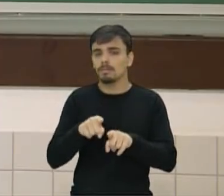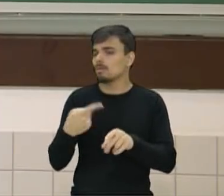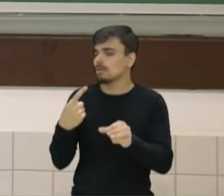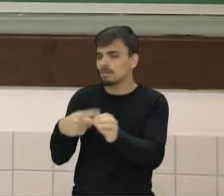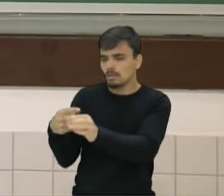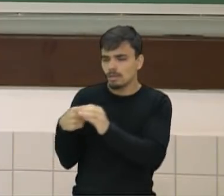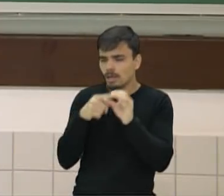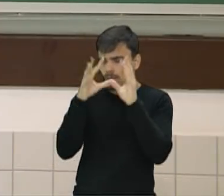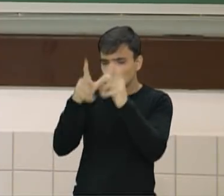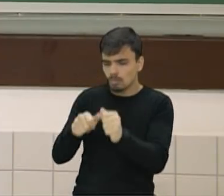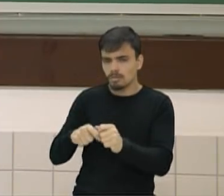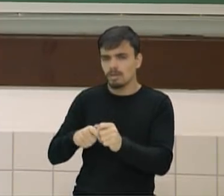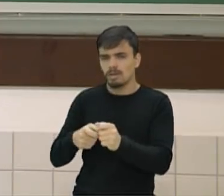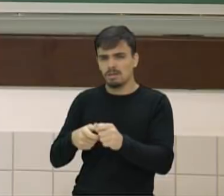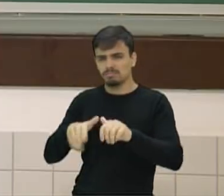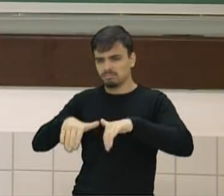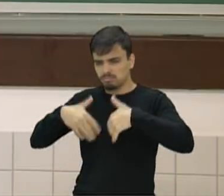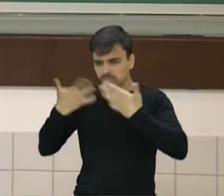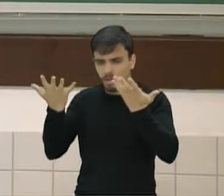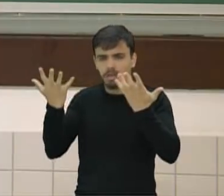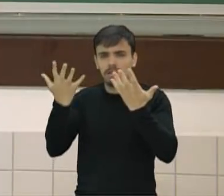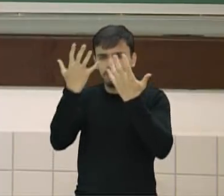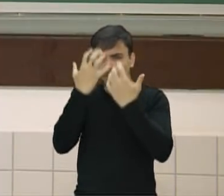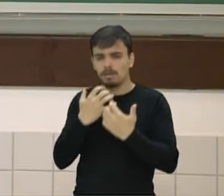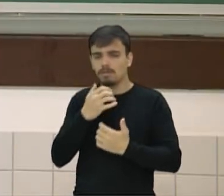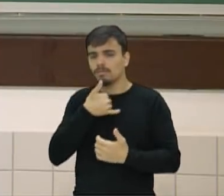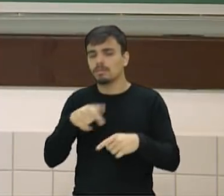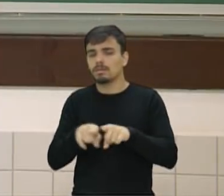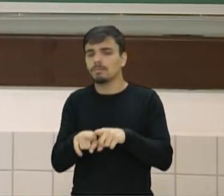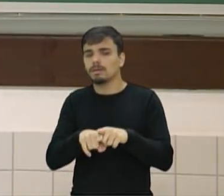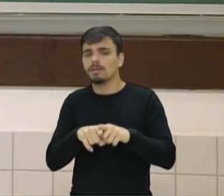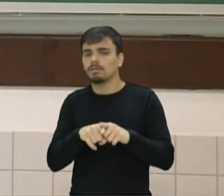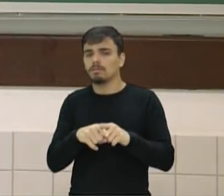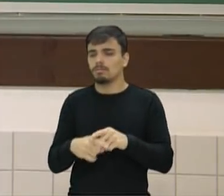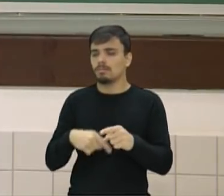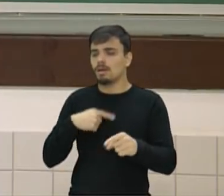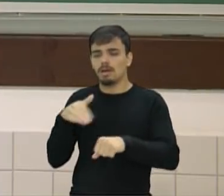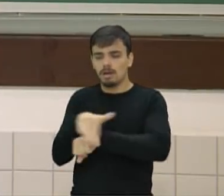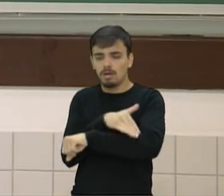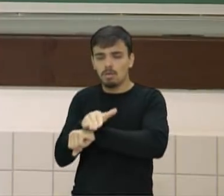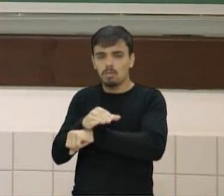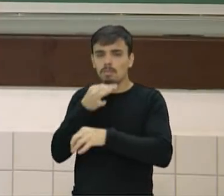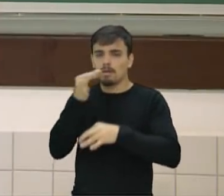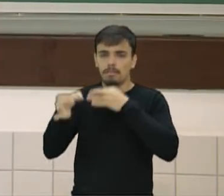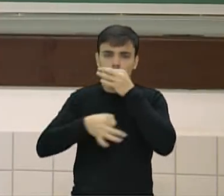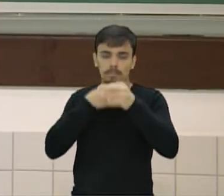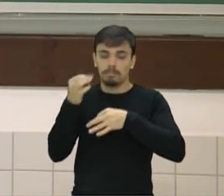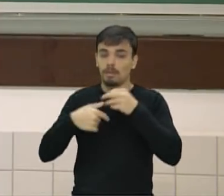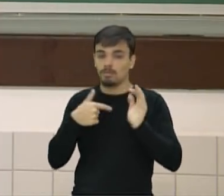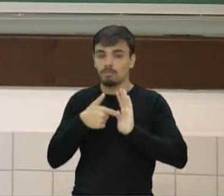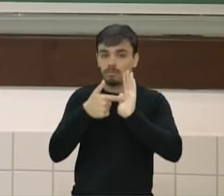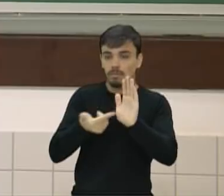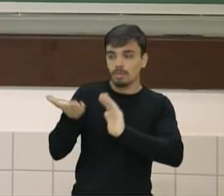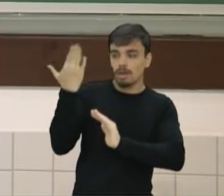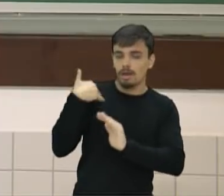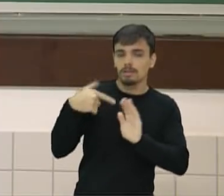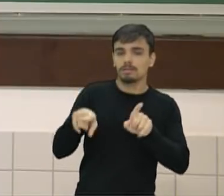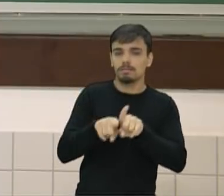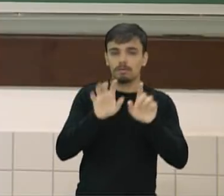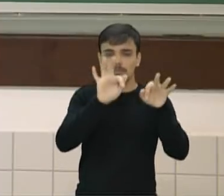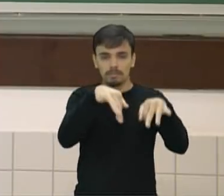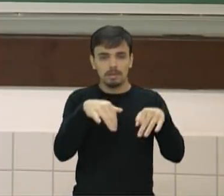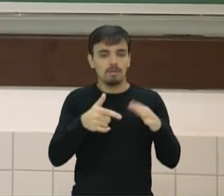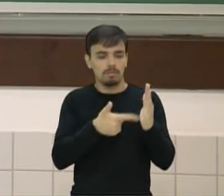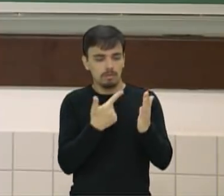se revolta, né? As pessoas vão para a rua questionando esse posicionamento. E eu não vou dar spoiler, contar o final para